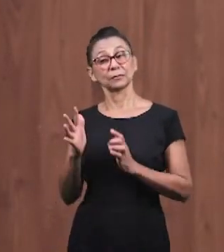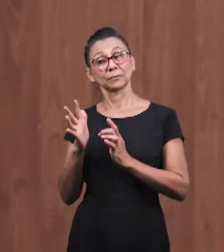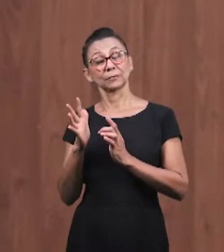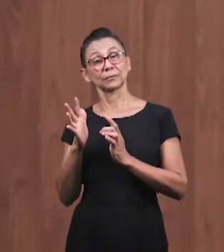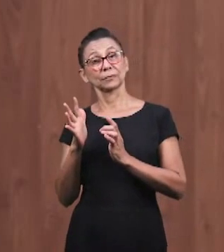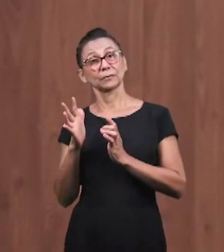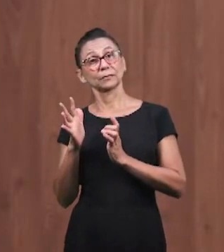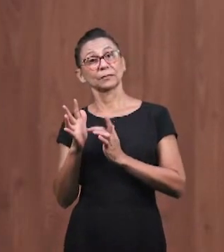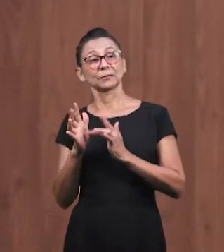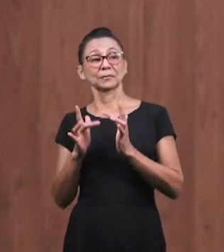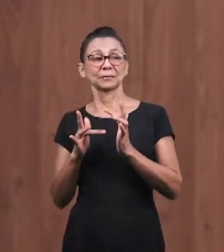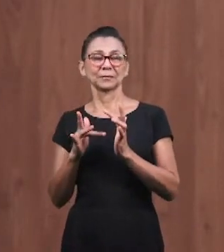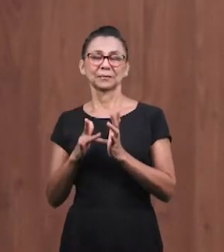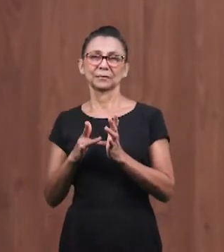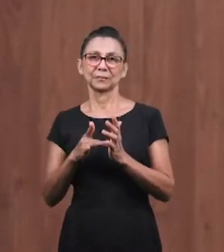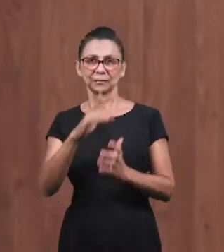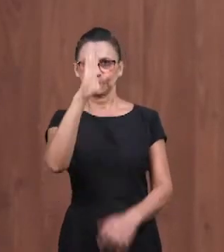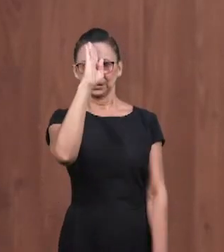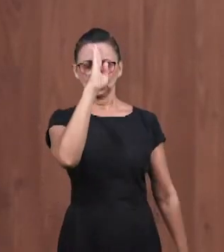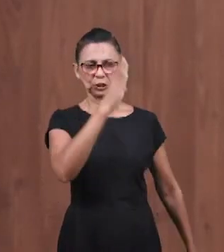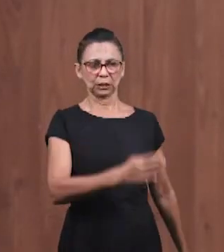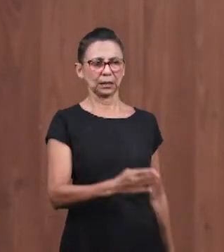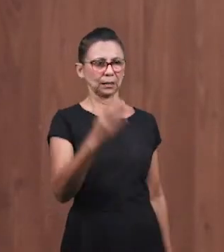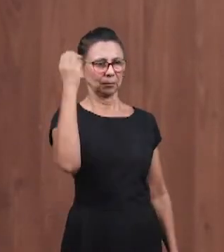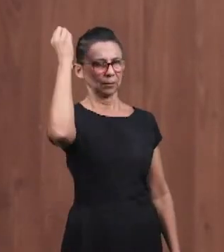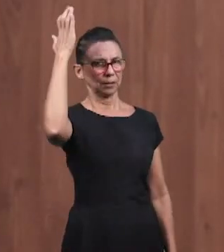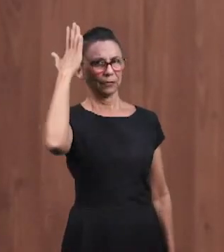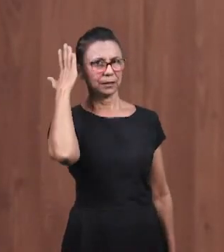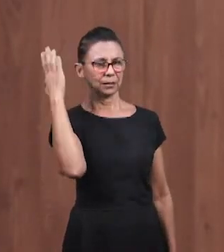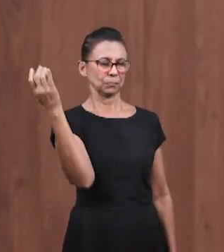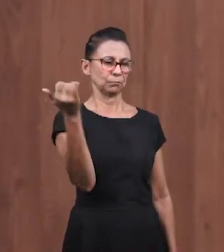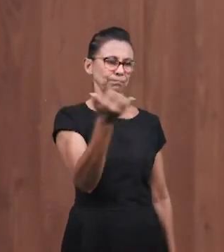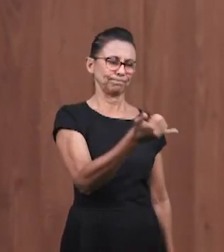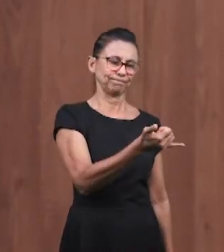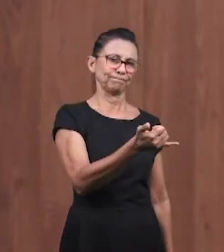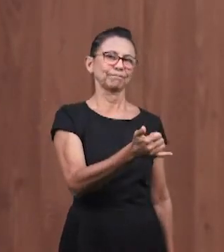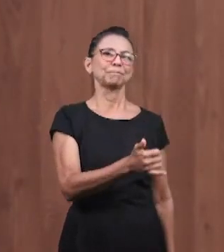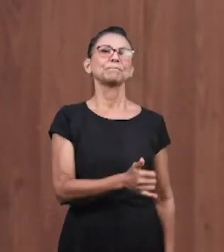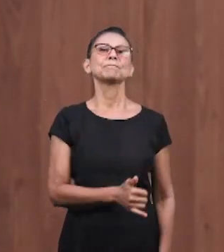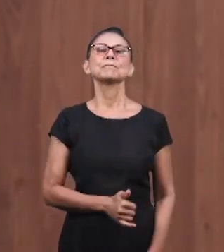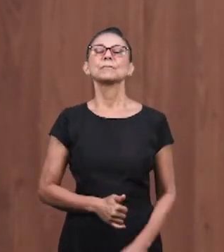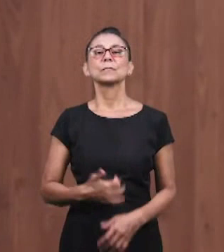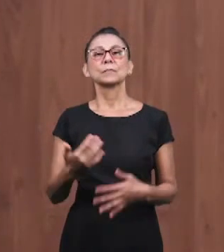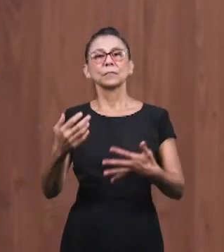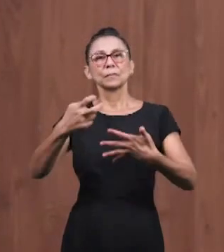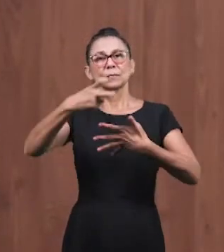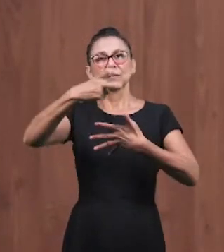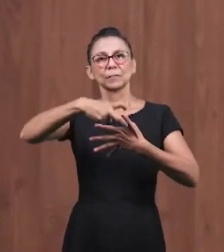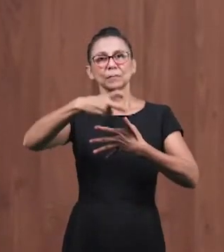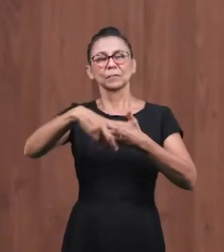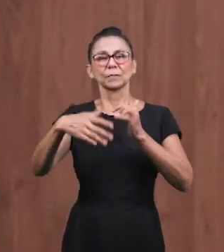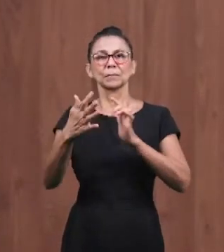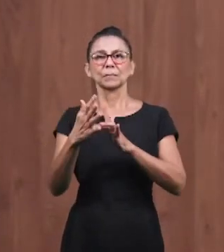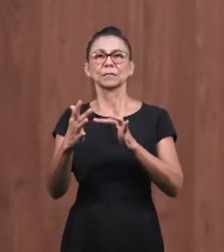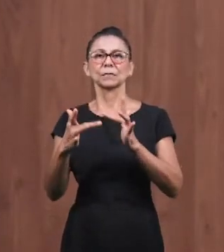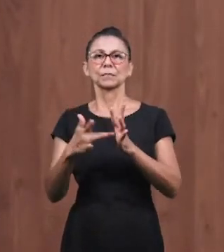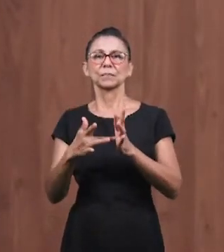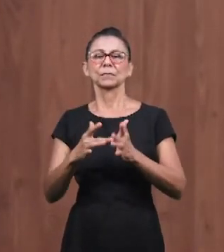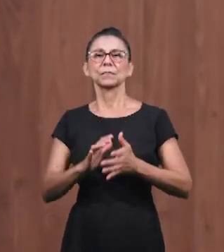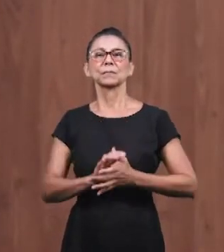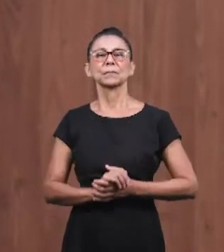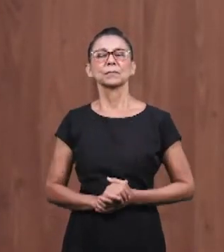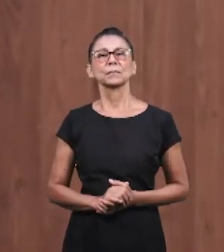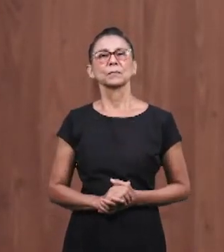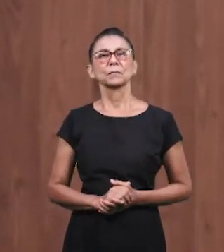Jesus, como a irmã afirma, ele já entrou direto na revelação. Ele estava ali na quinta medida, como foi colocado